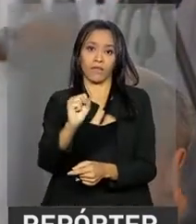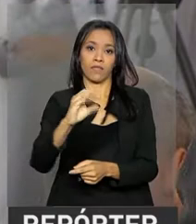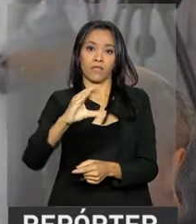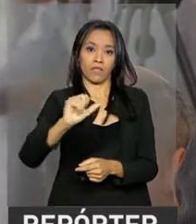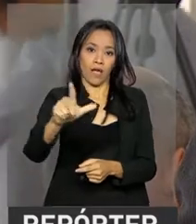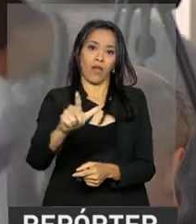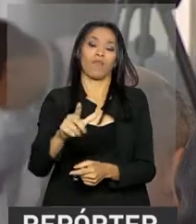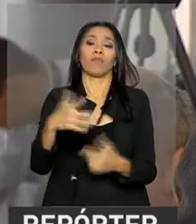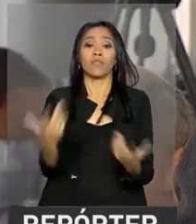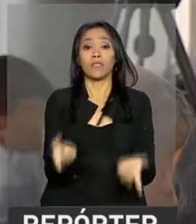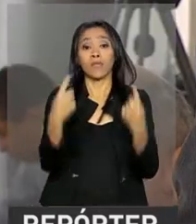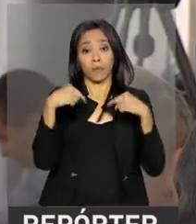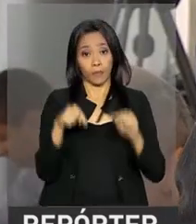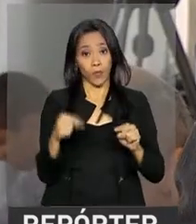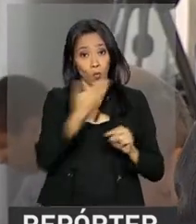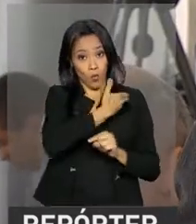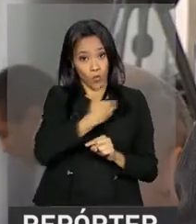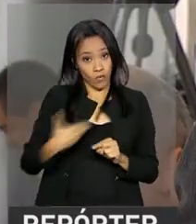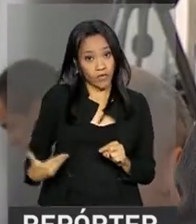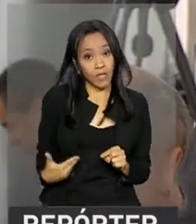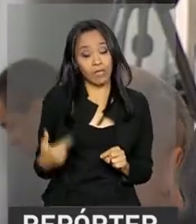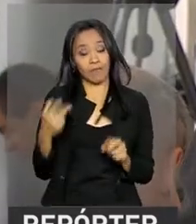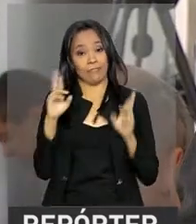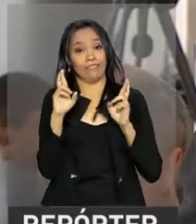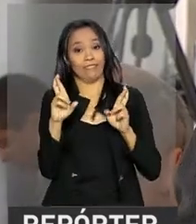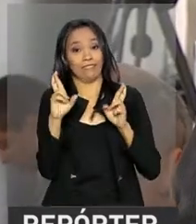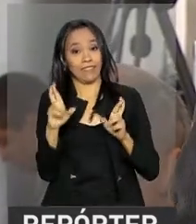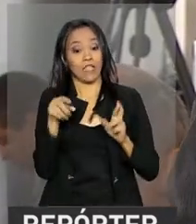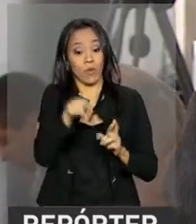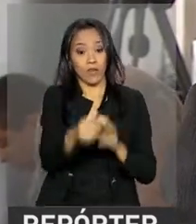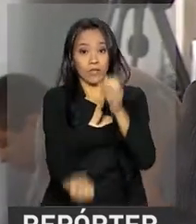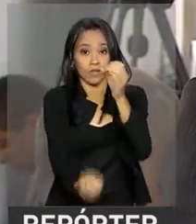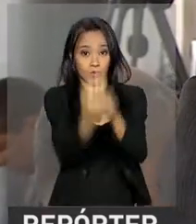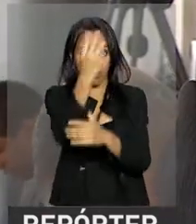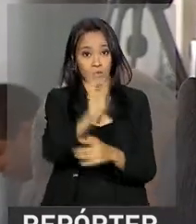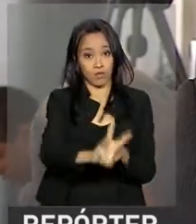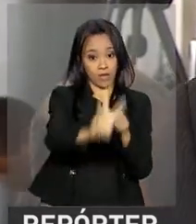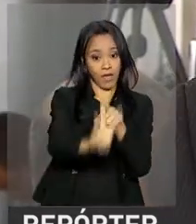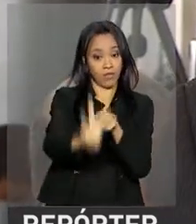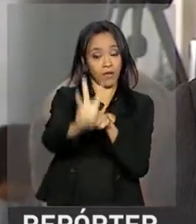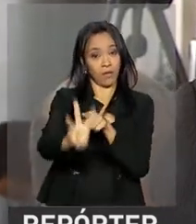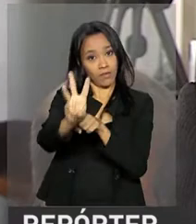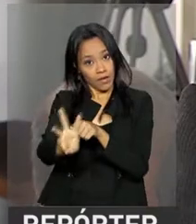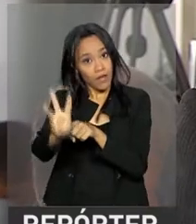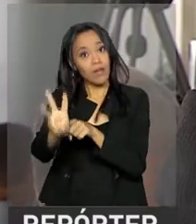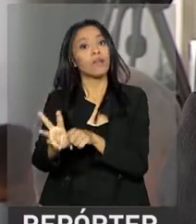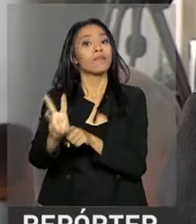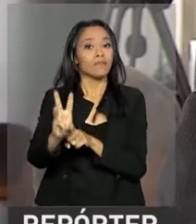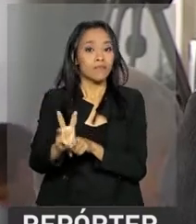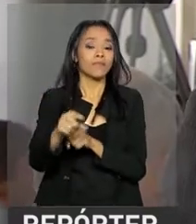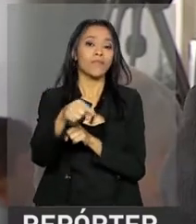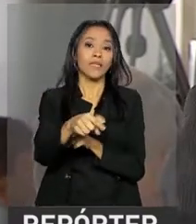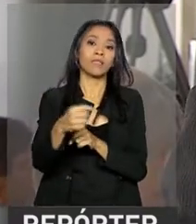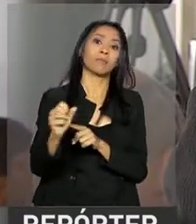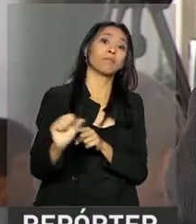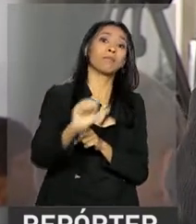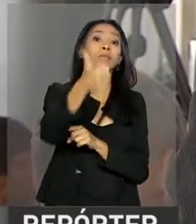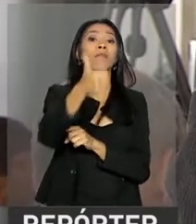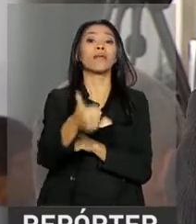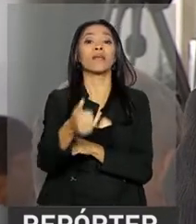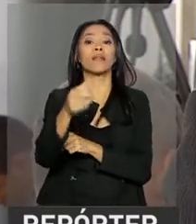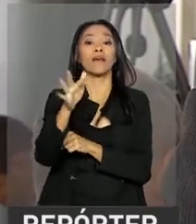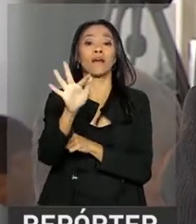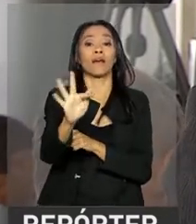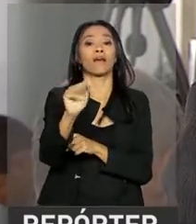do governo, viu, Leandro, é que com a implementação do Portal Único, desse novo processo de exportações, dessa primeira fase do Portal Único